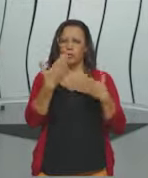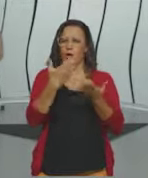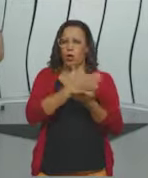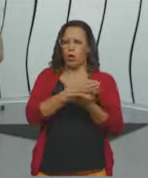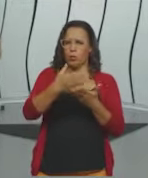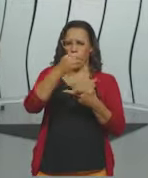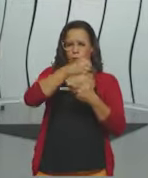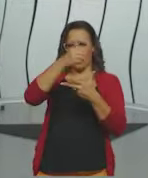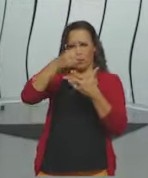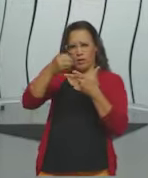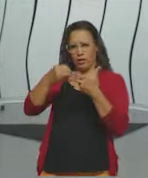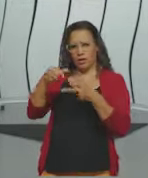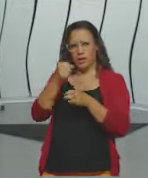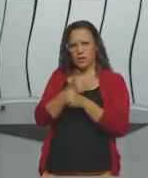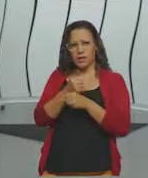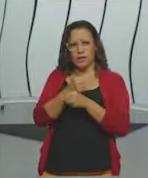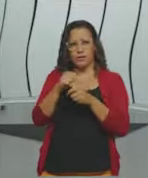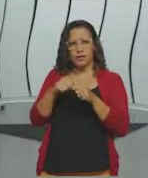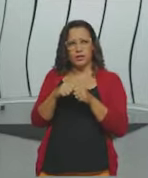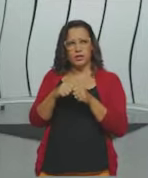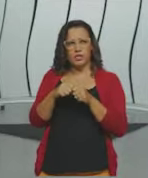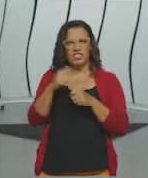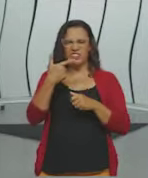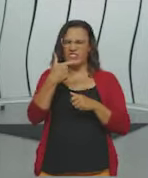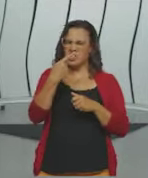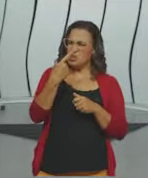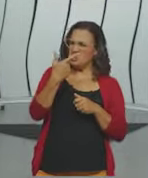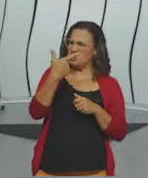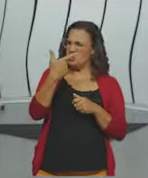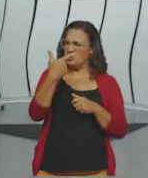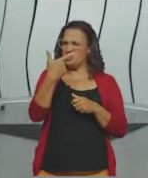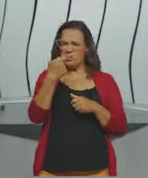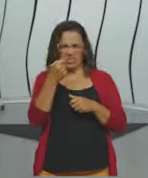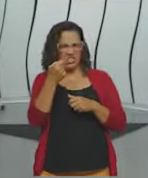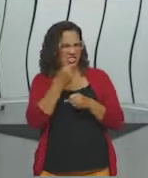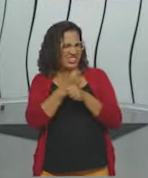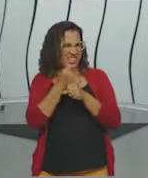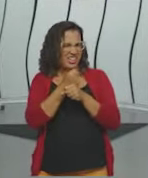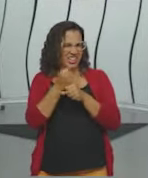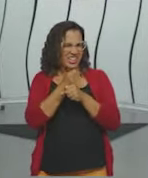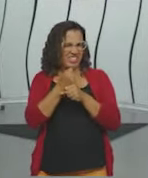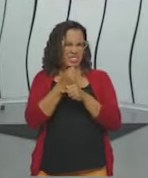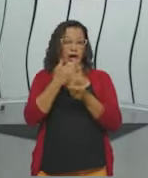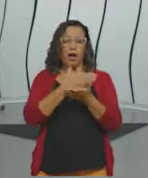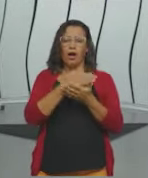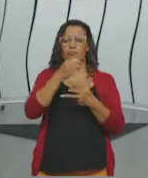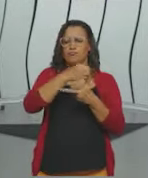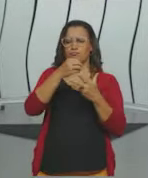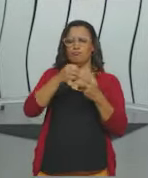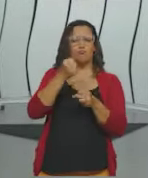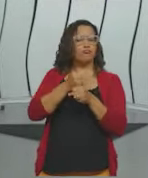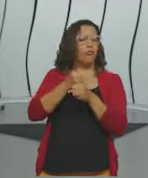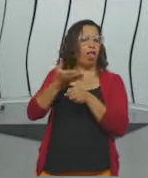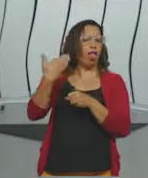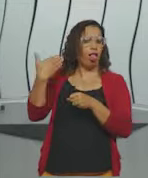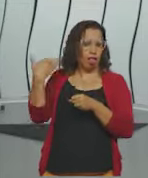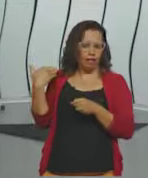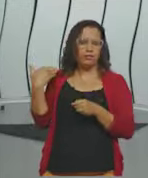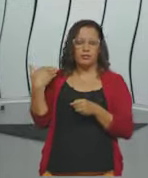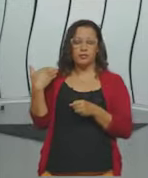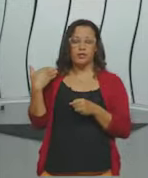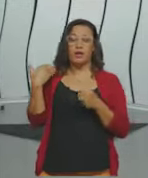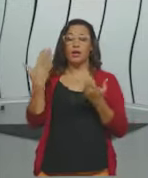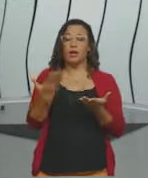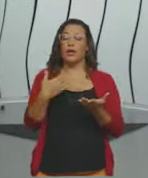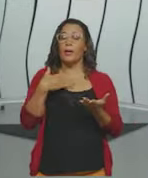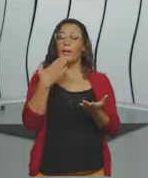o Enem esse ano está fazendo 20 ou 21 anos, se eu não me engano. Quando o Enem começou, há alguns anos atrás, ele